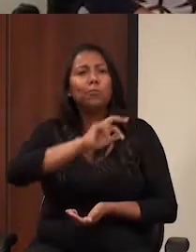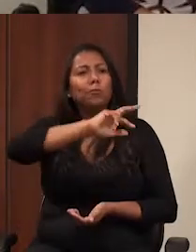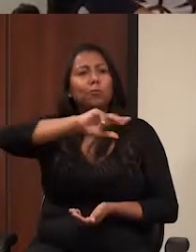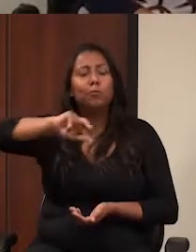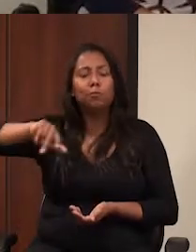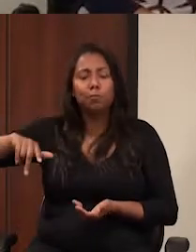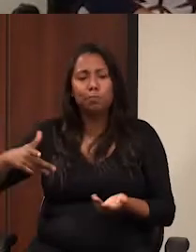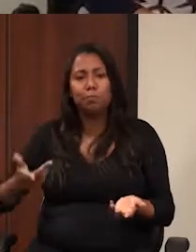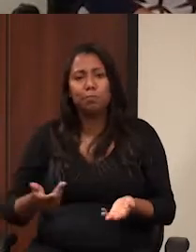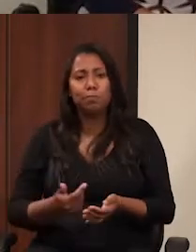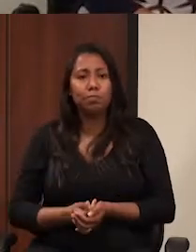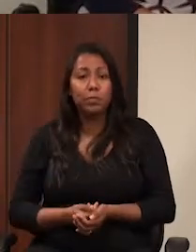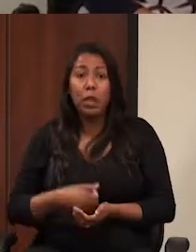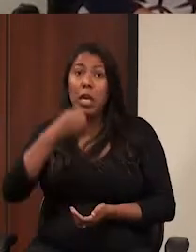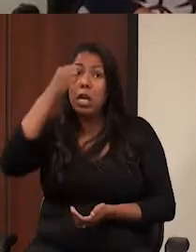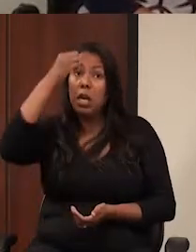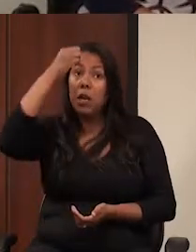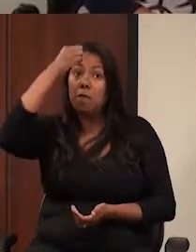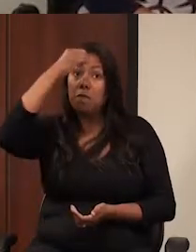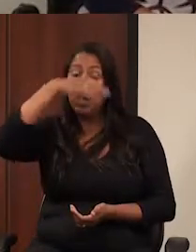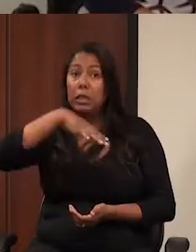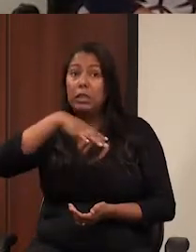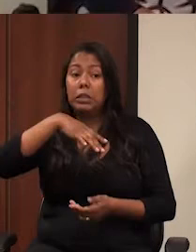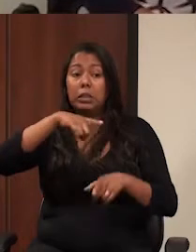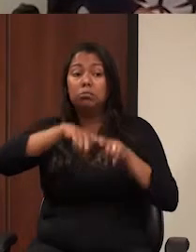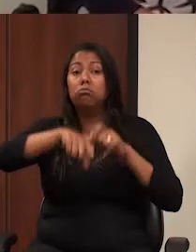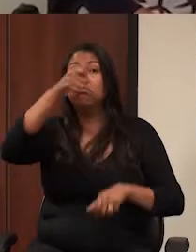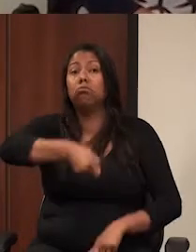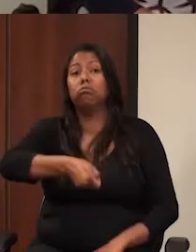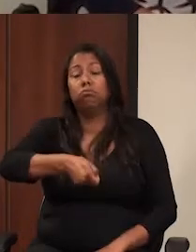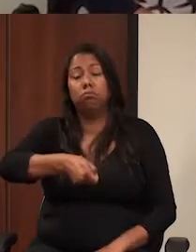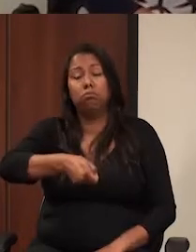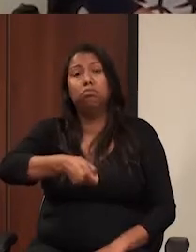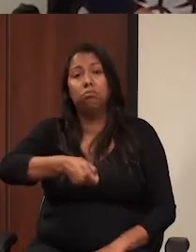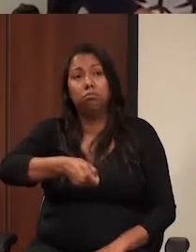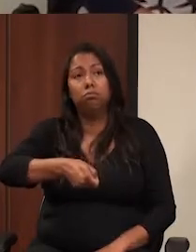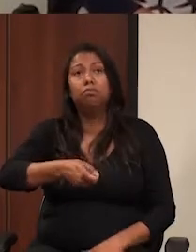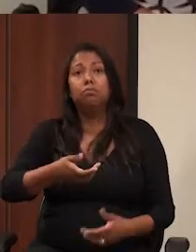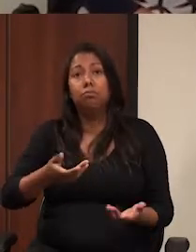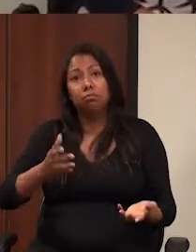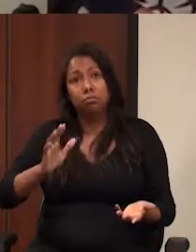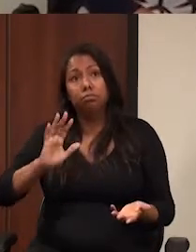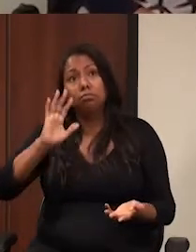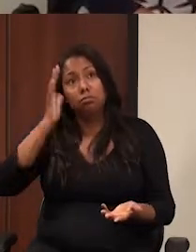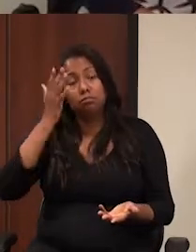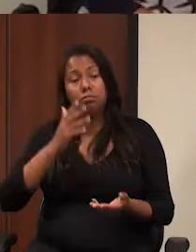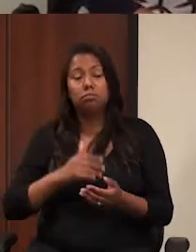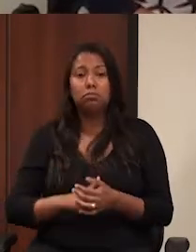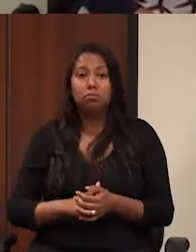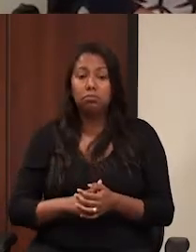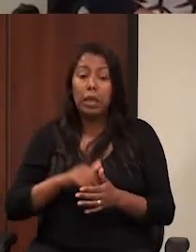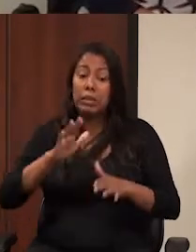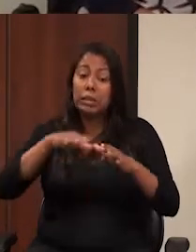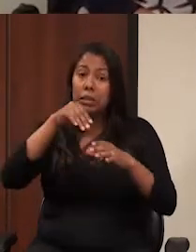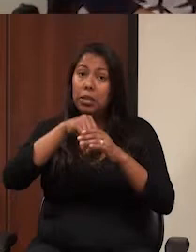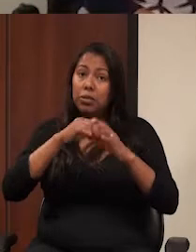diferentes. Então, a violência sexual, ela é, em geral, dentro de 4 paredes, muitas vezes na própria casa